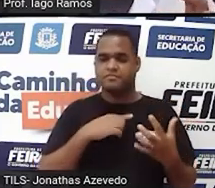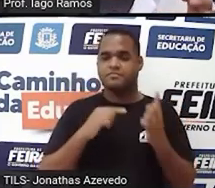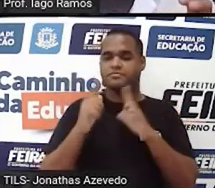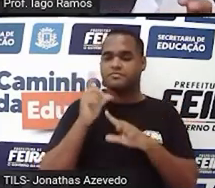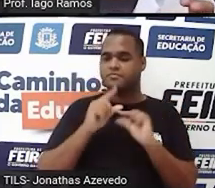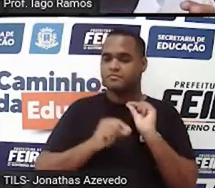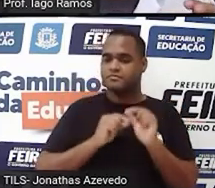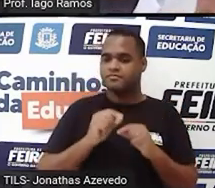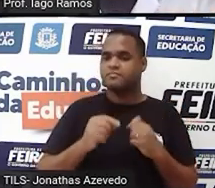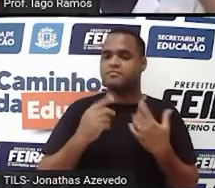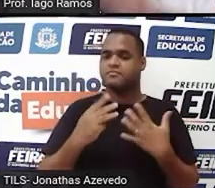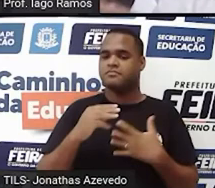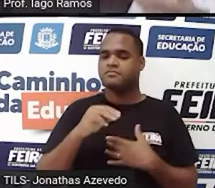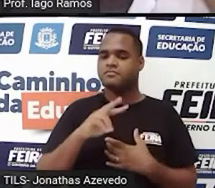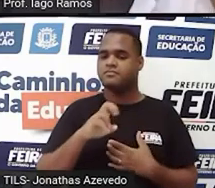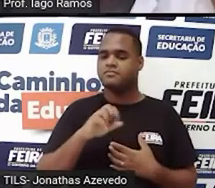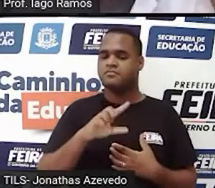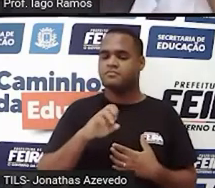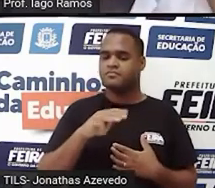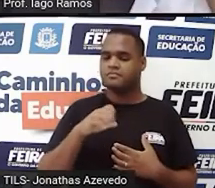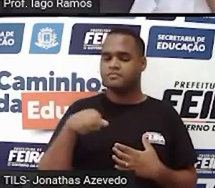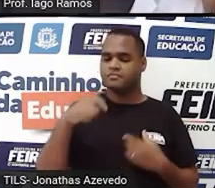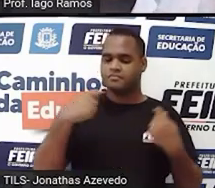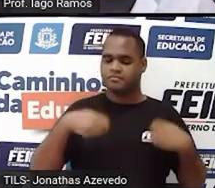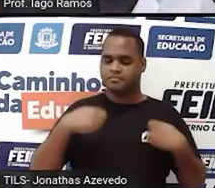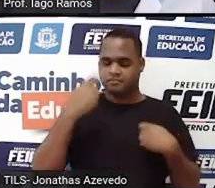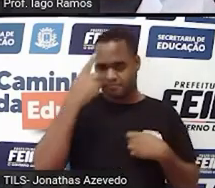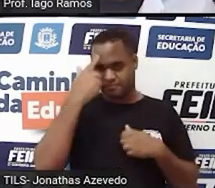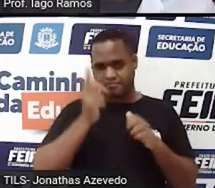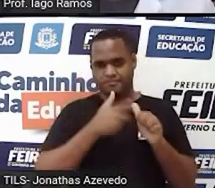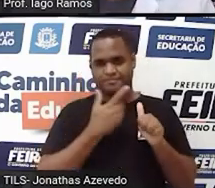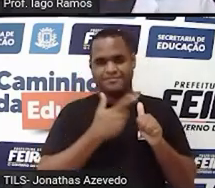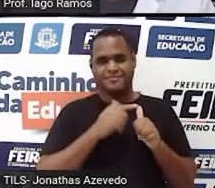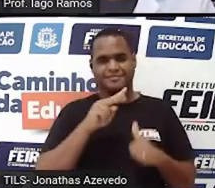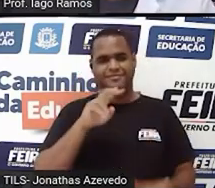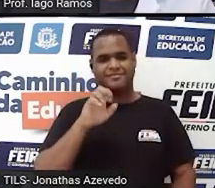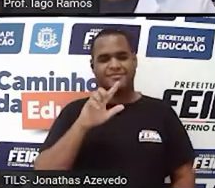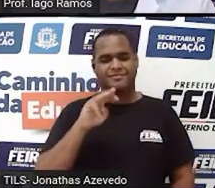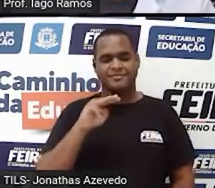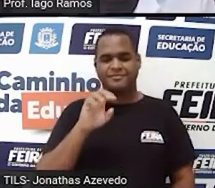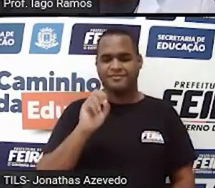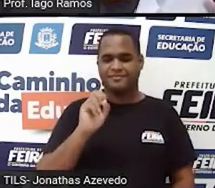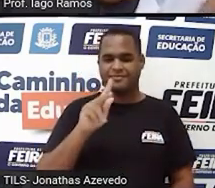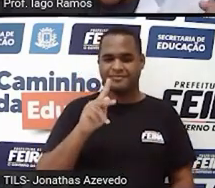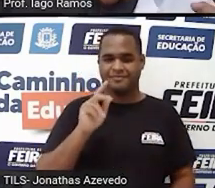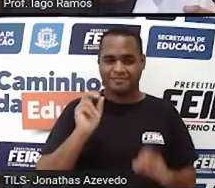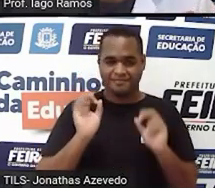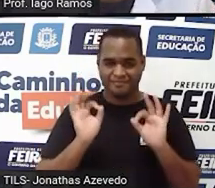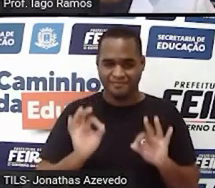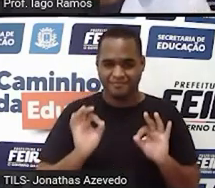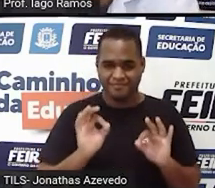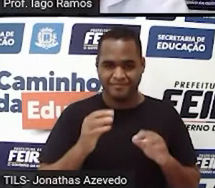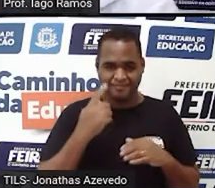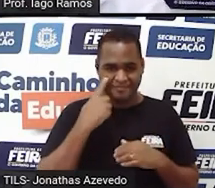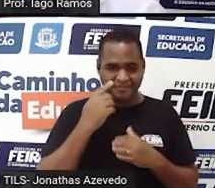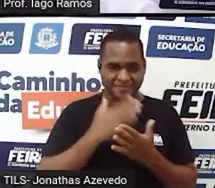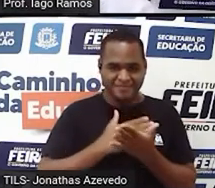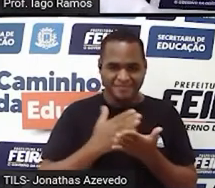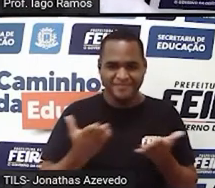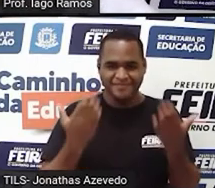volume do cubo do paralelepípedo a gente primeiro precisa saber o que é volume Ah beleza então